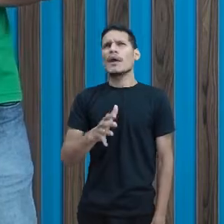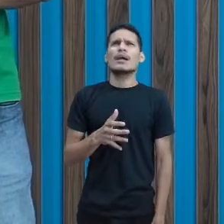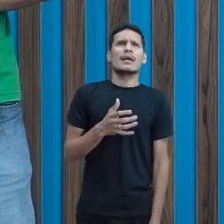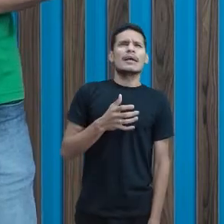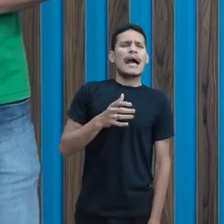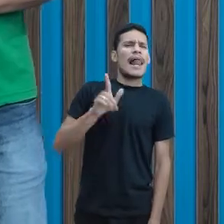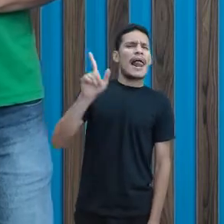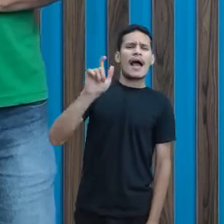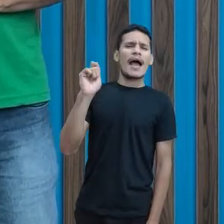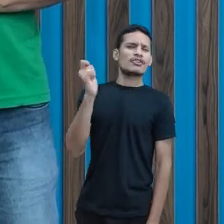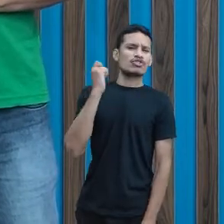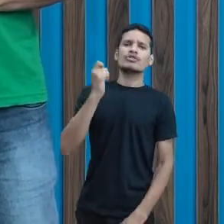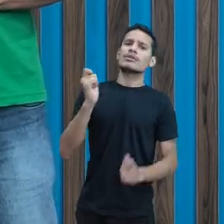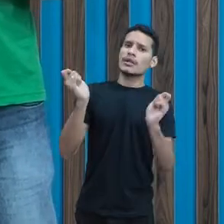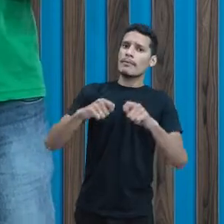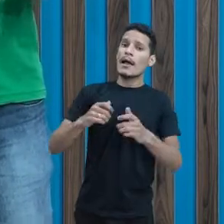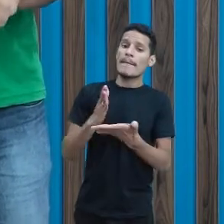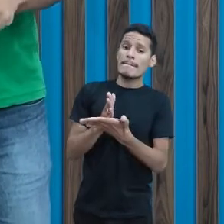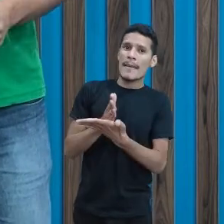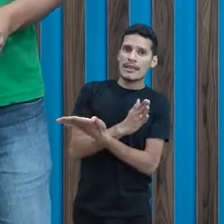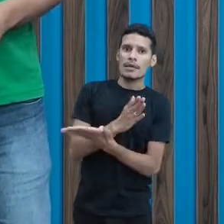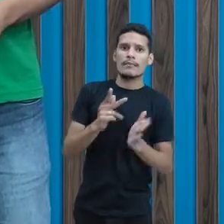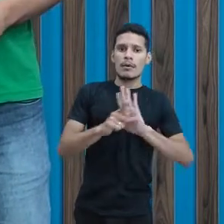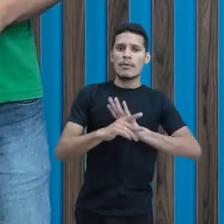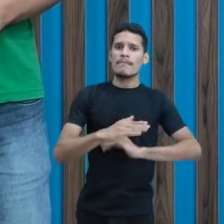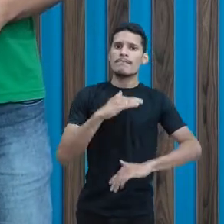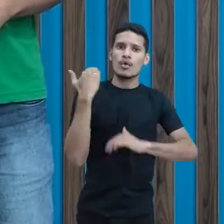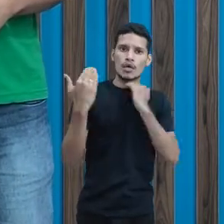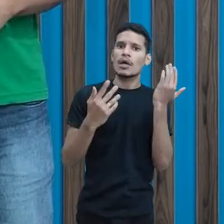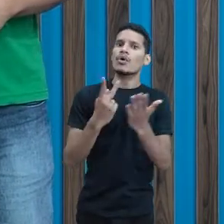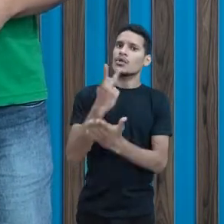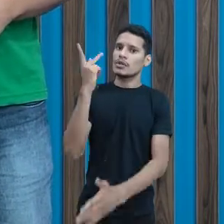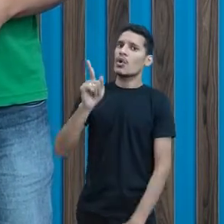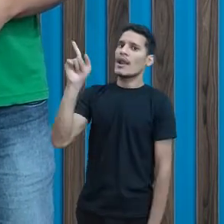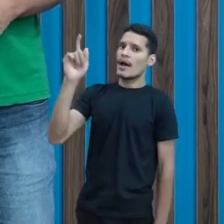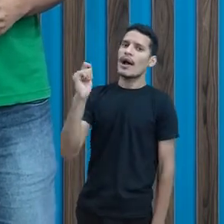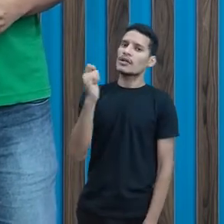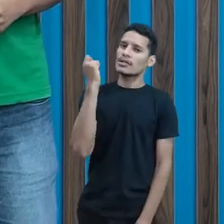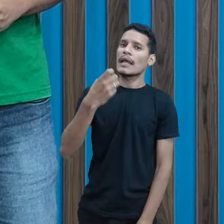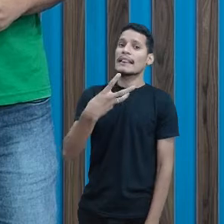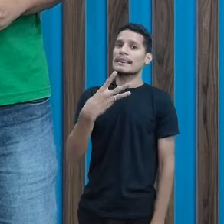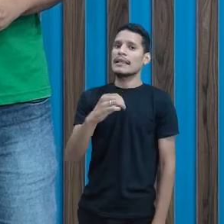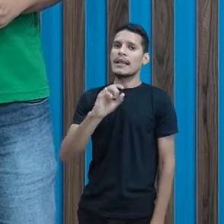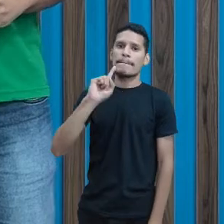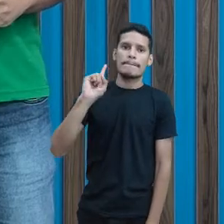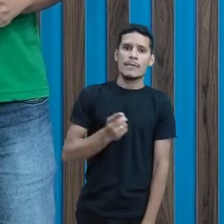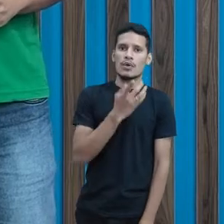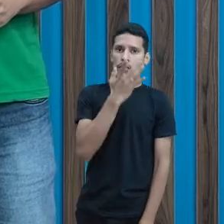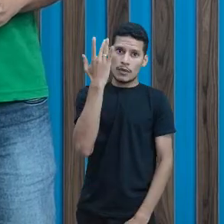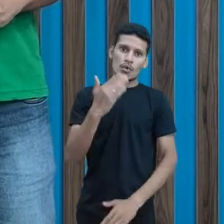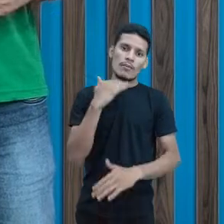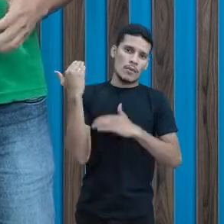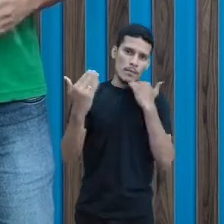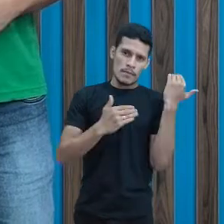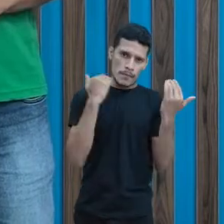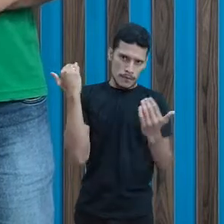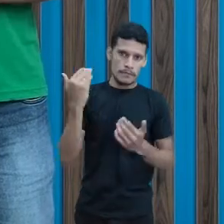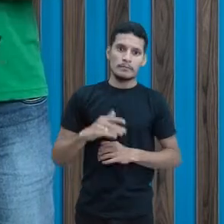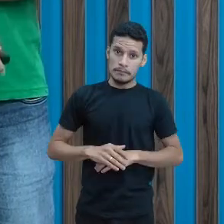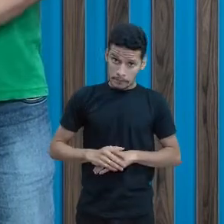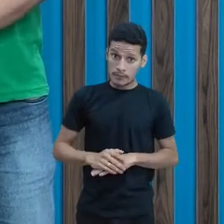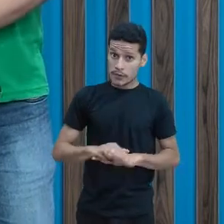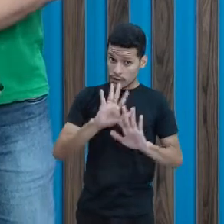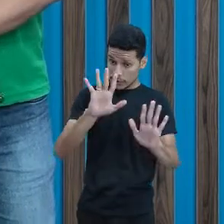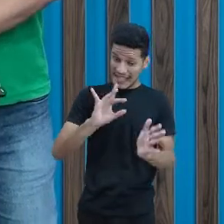metade dos mortos da Operação Condor aconteceram na Argentina, cerca de 30 mil pessoas mortas. Enfim, então foi, de